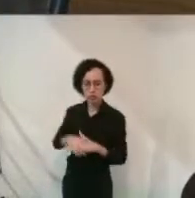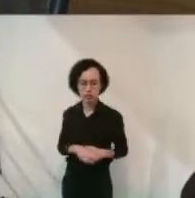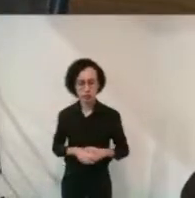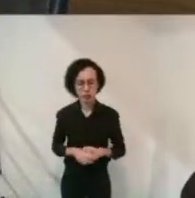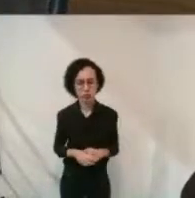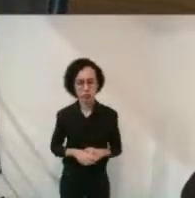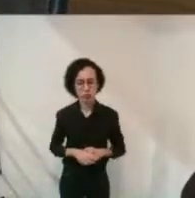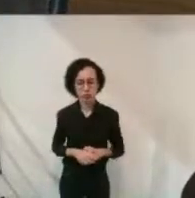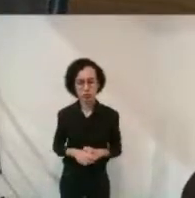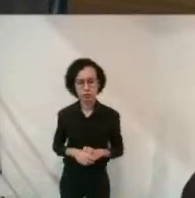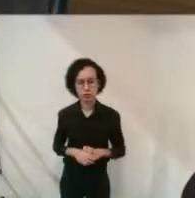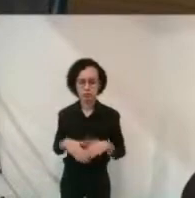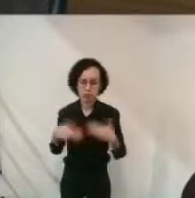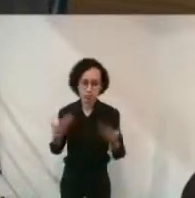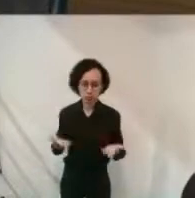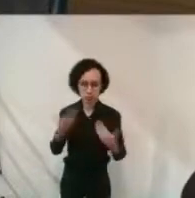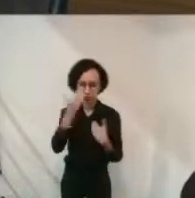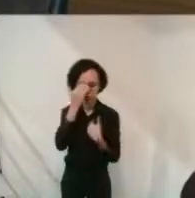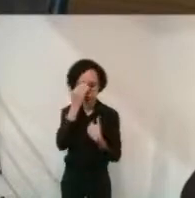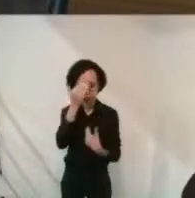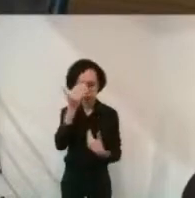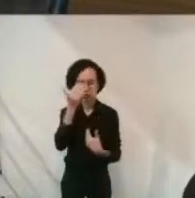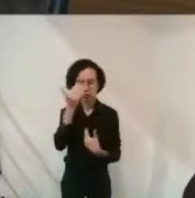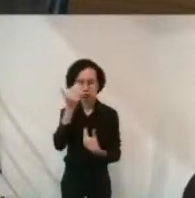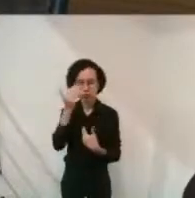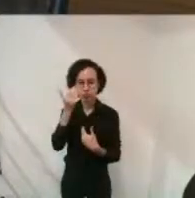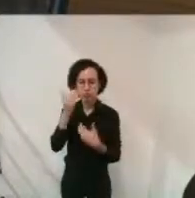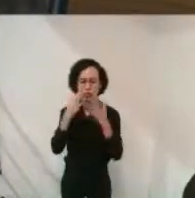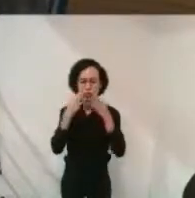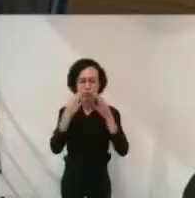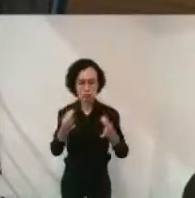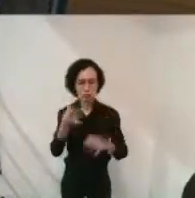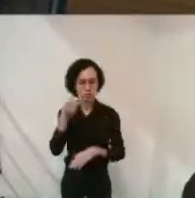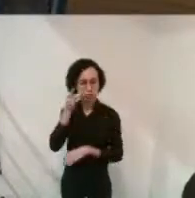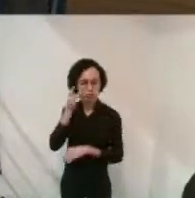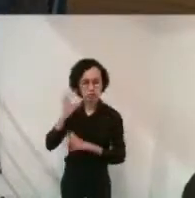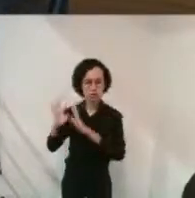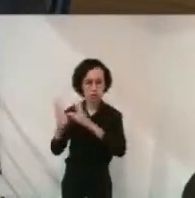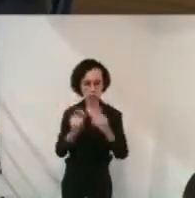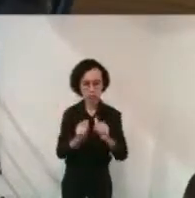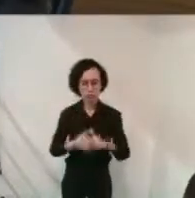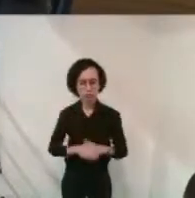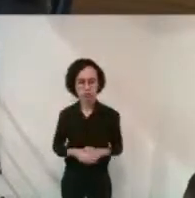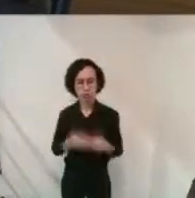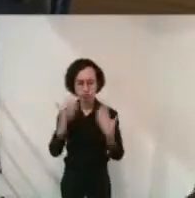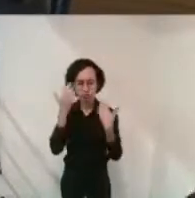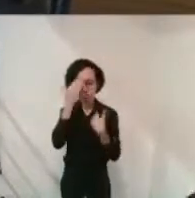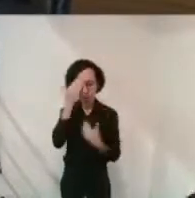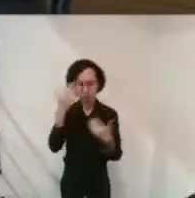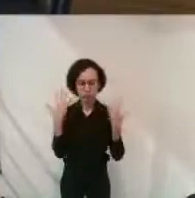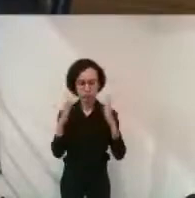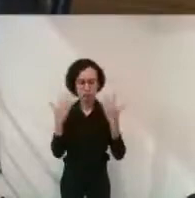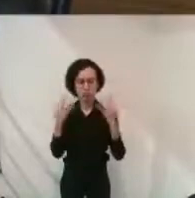do MP. Então é isso e agradeço muito a atenção, a presença de todos, o empenho de todos. Muito obrigado.